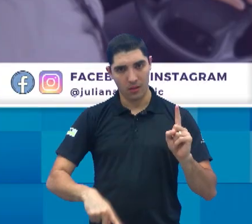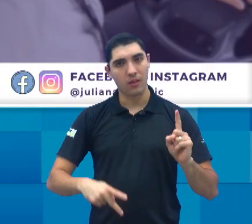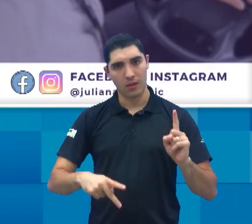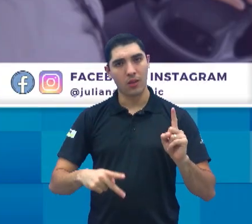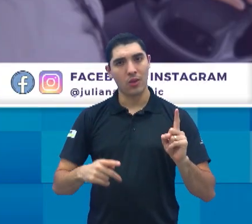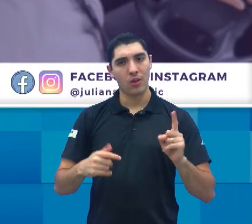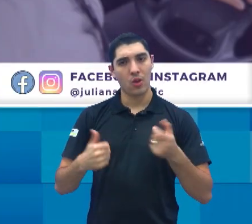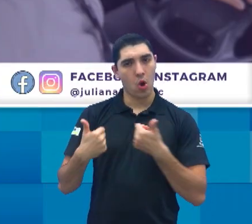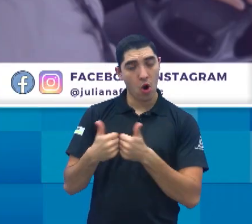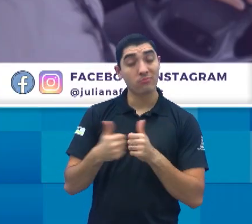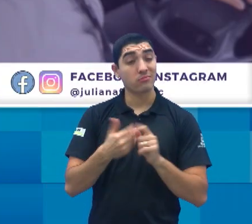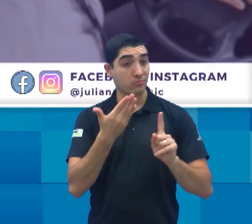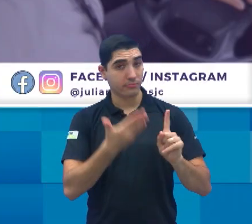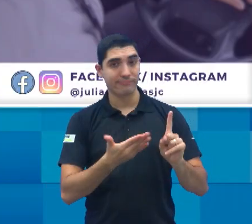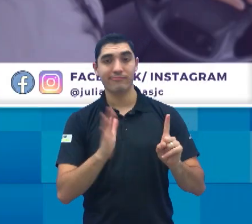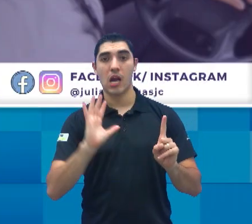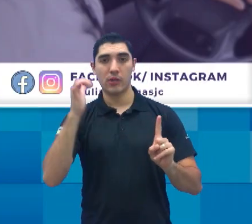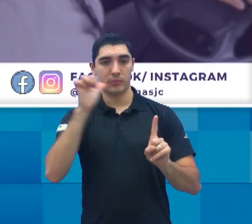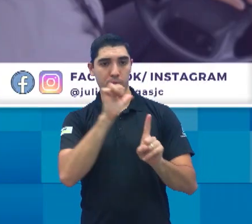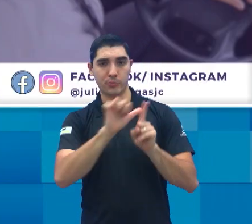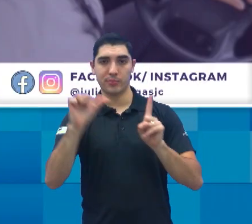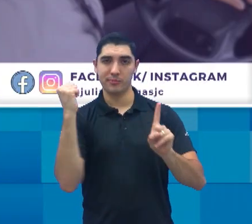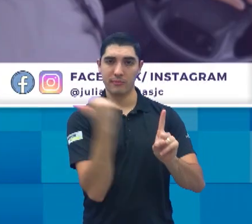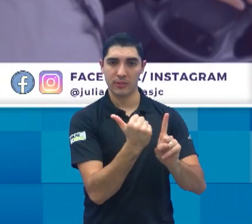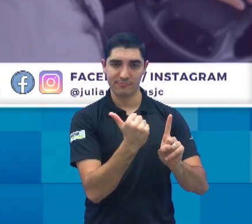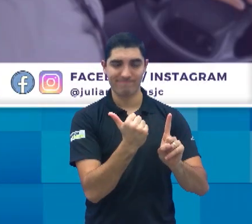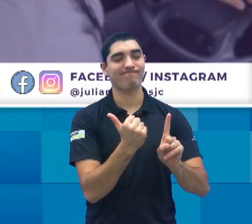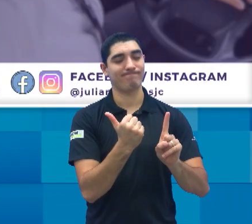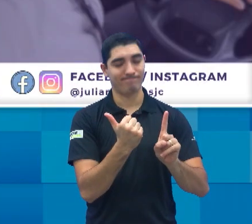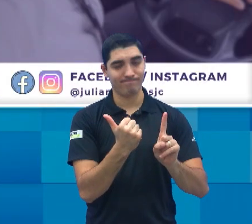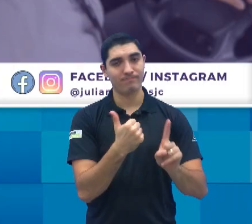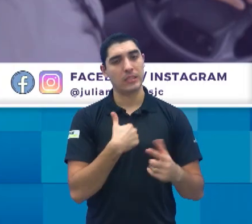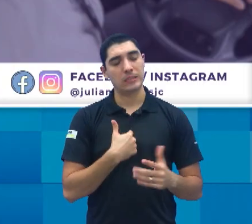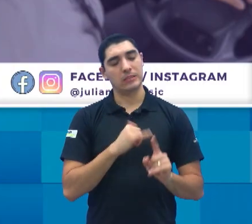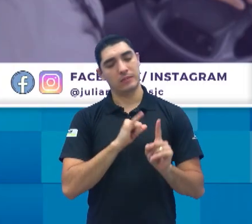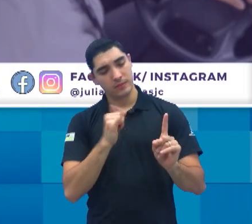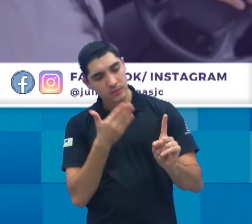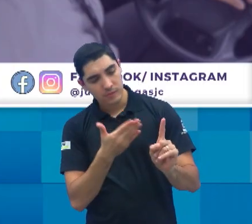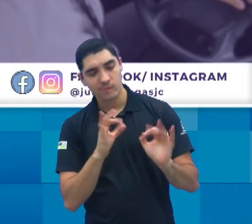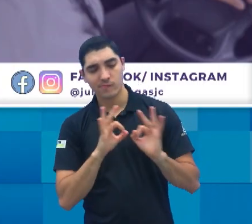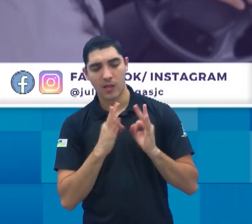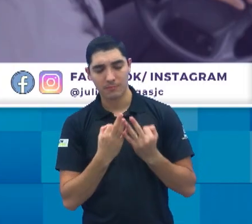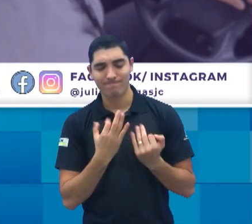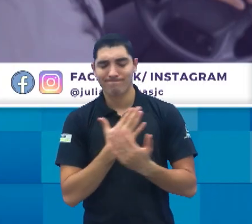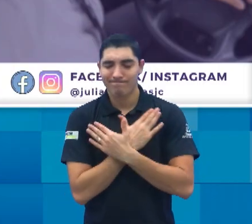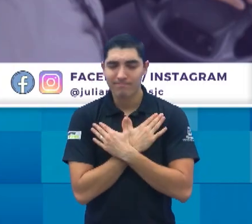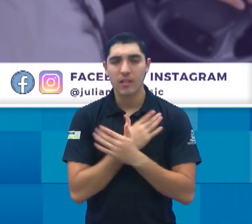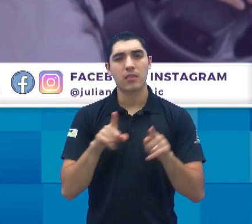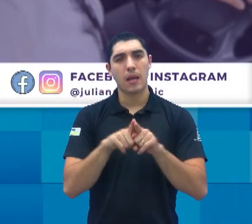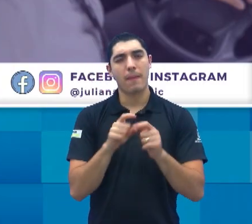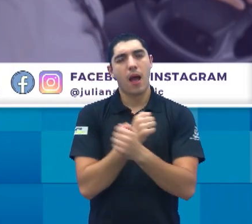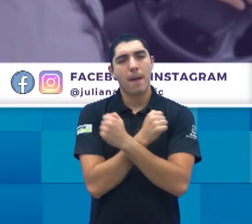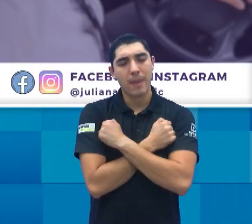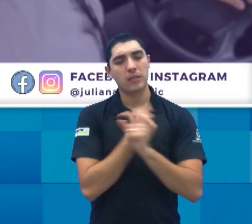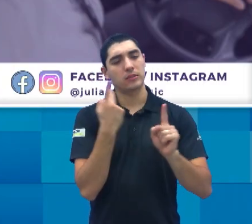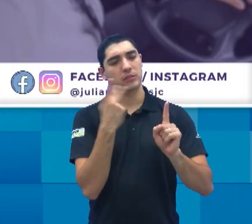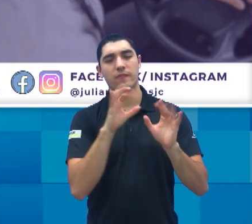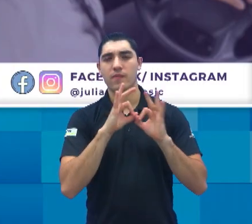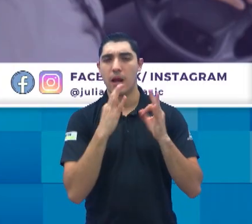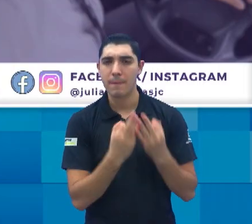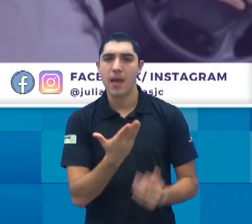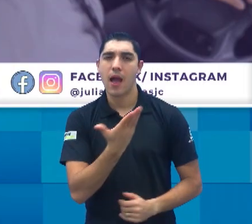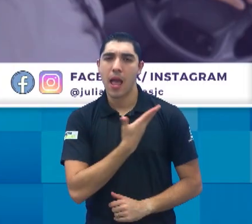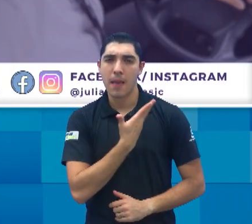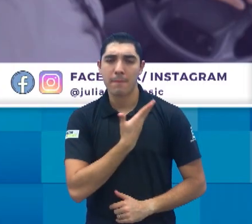de feminicídio. E quero deixar aqui meu abraço, meu respeito e meu apoio à família, aos amigos, aos colegas